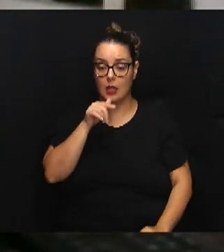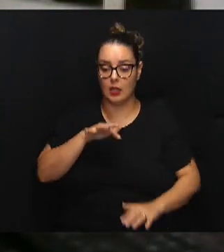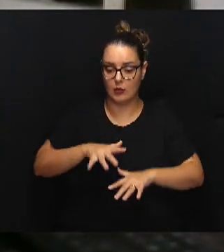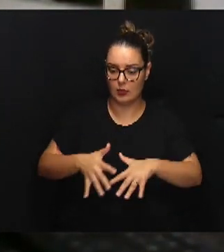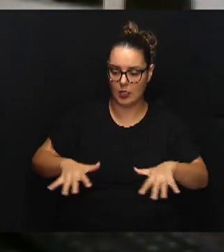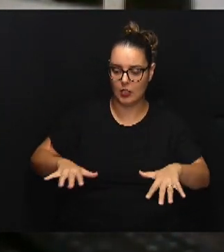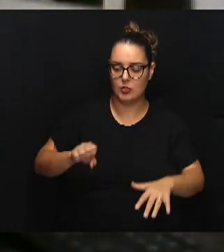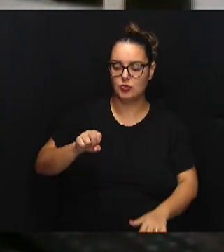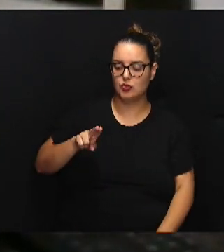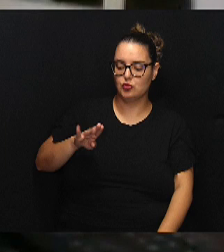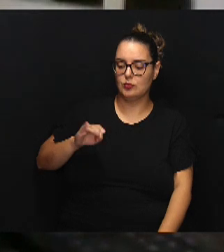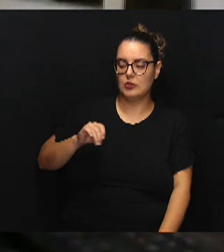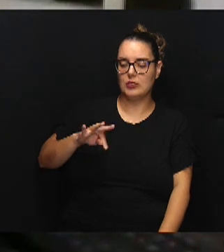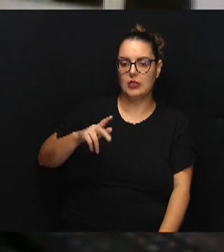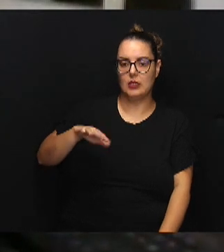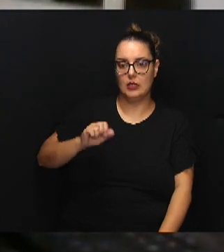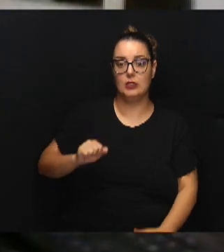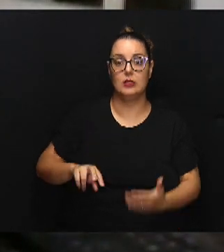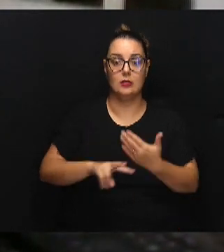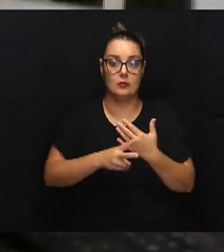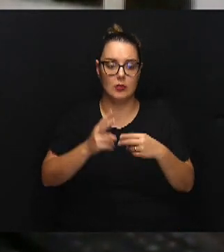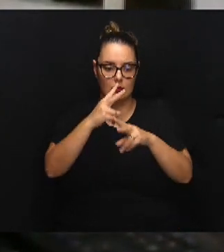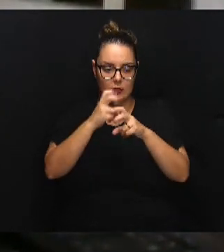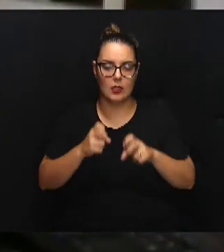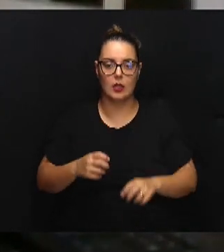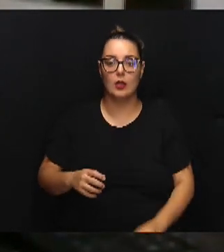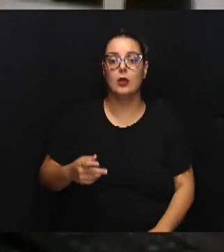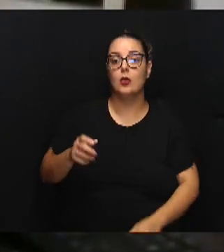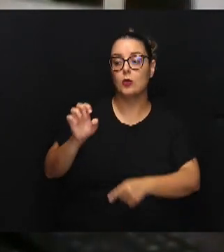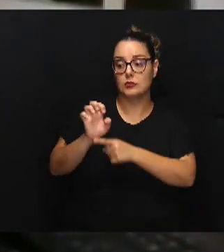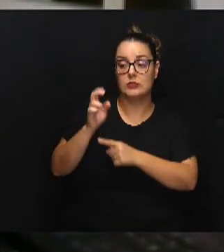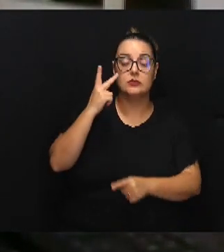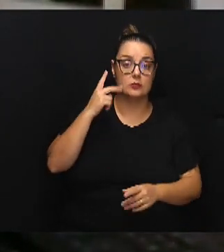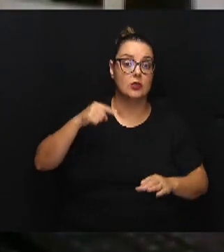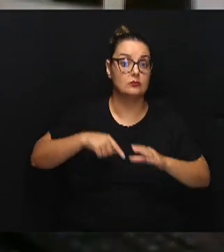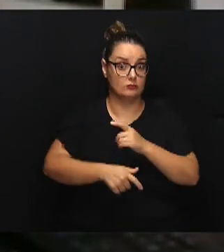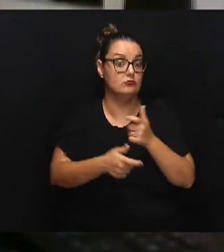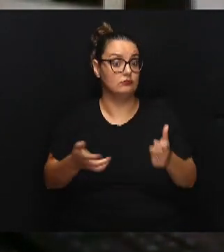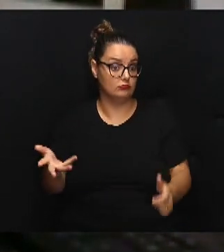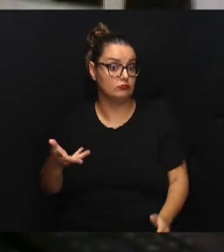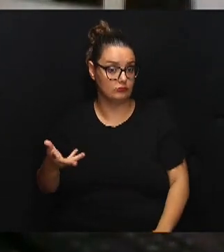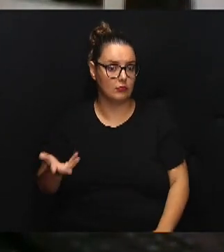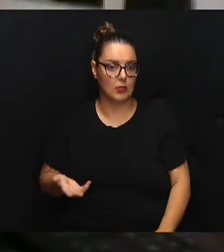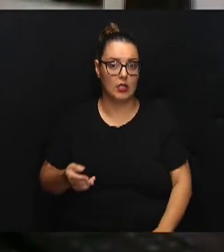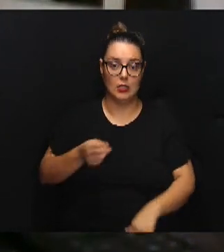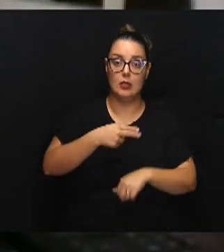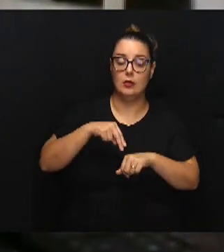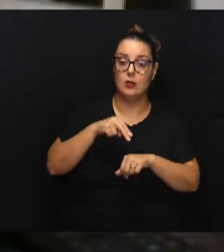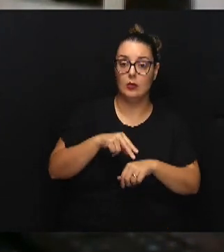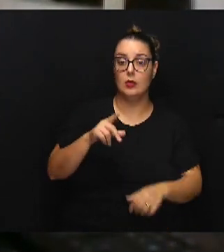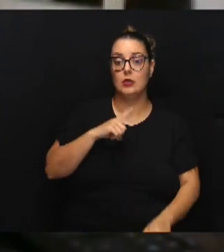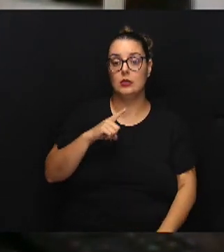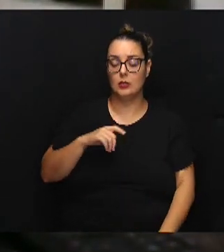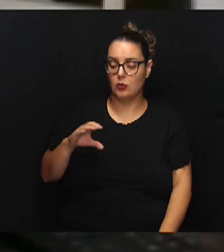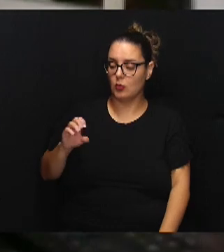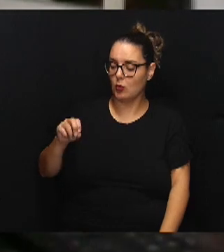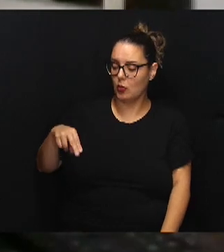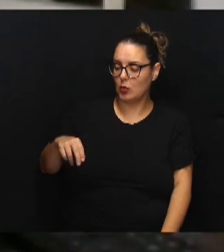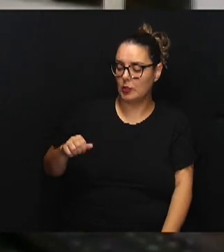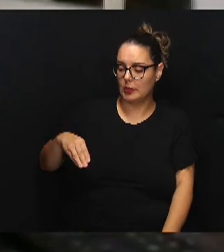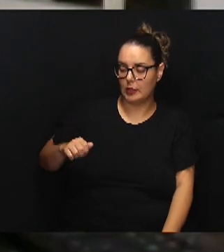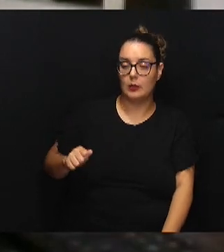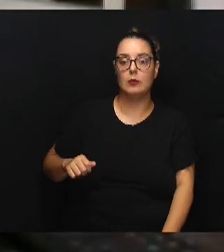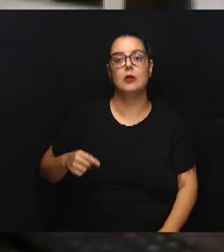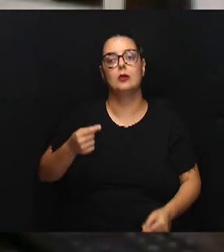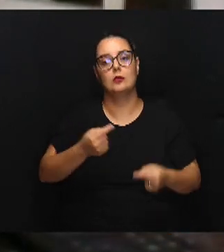contaminação, né? Então, eu diria que o Estado de São Paulo está bem adiantado nisso e, nacionalmente, tem o CONAMA, né, que discute,